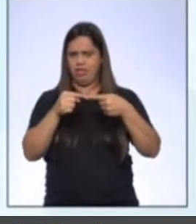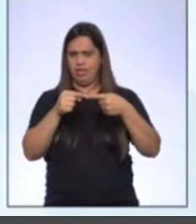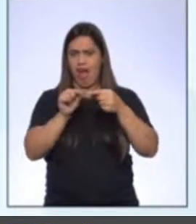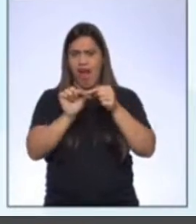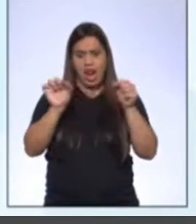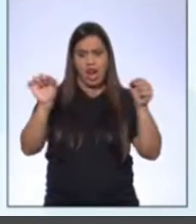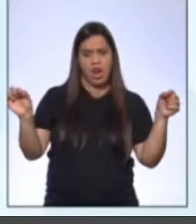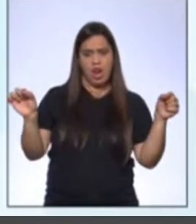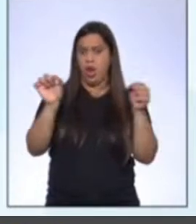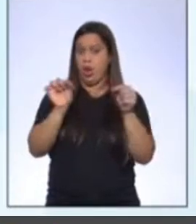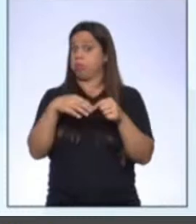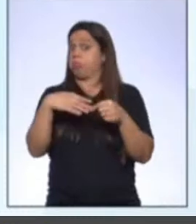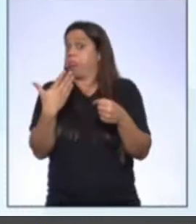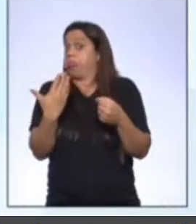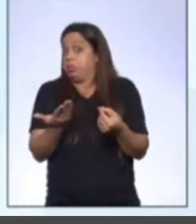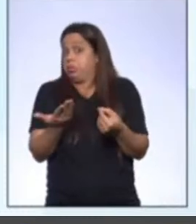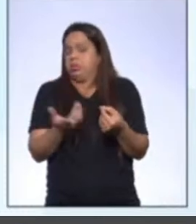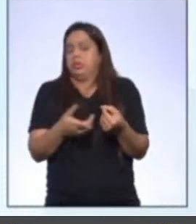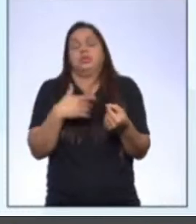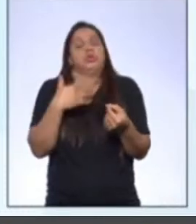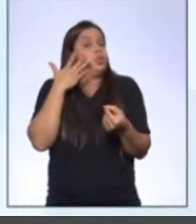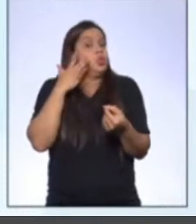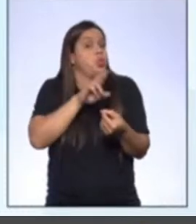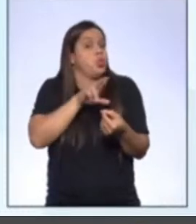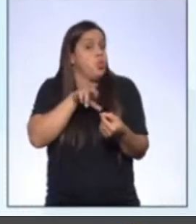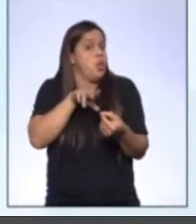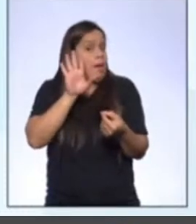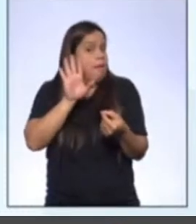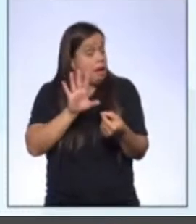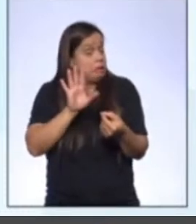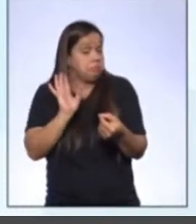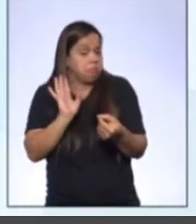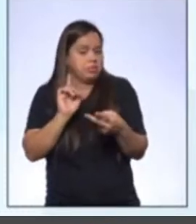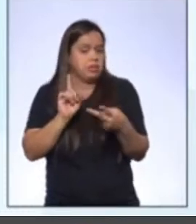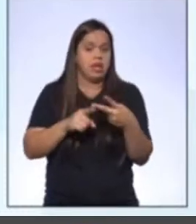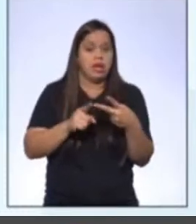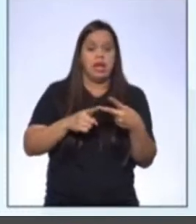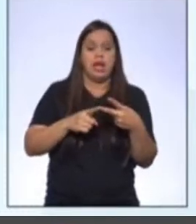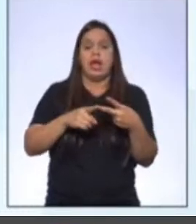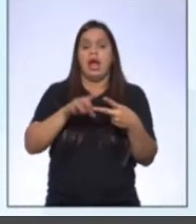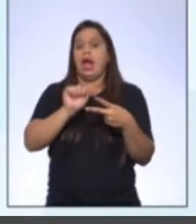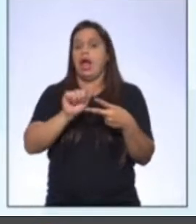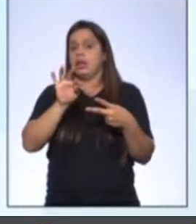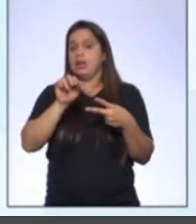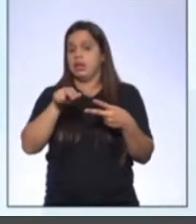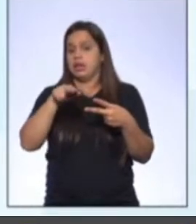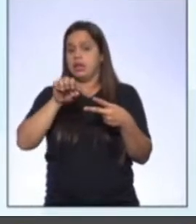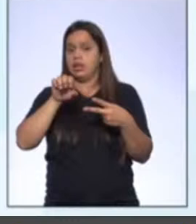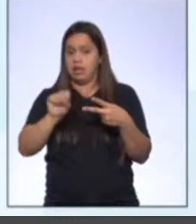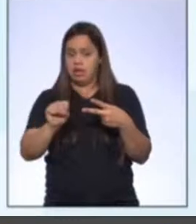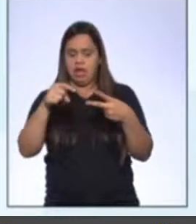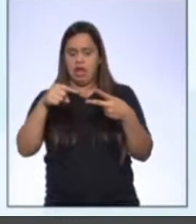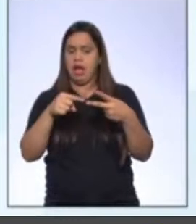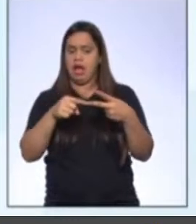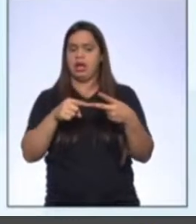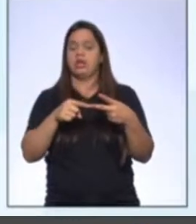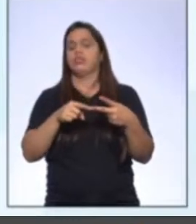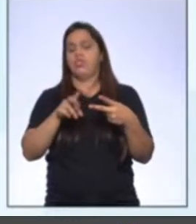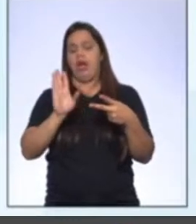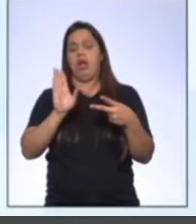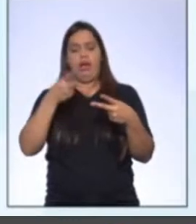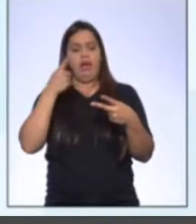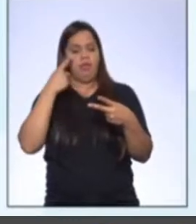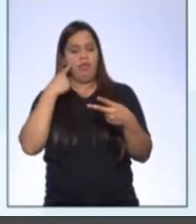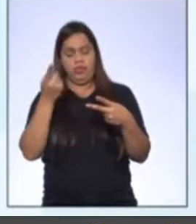sabe? Não é, mas quem sabe seria. Assim como também não é ataques, como nós já vimos.